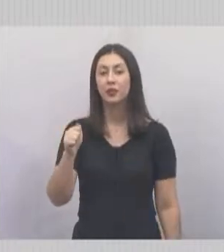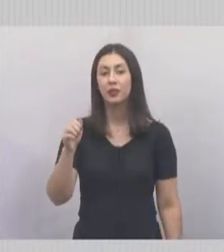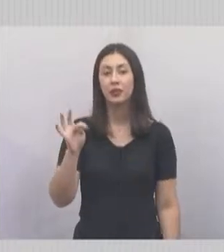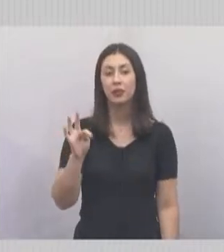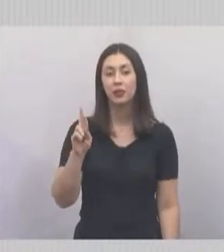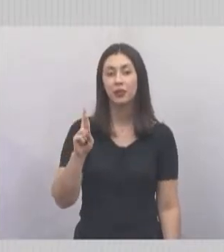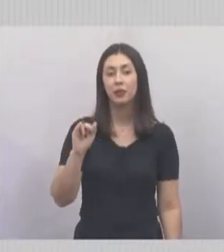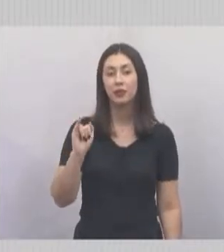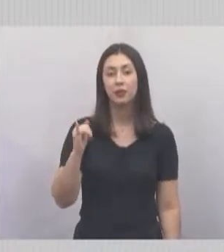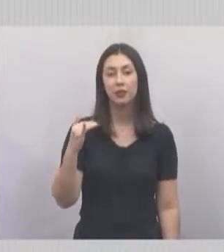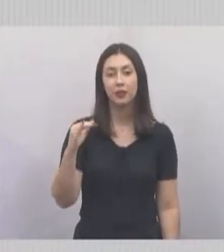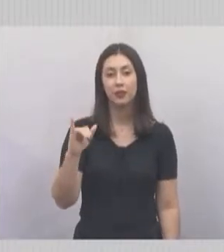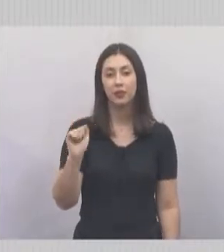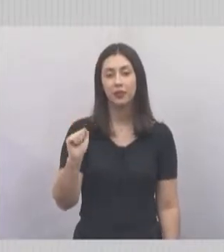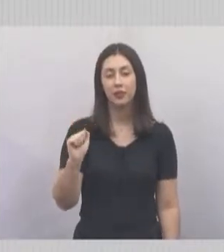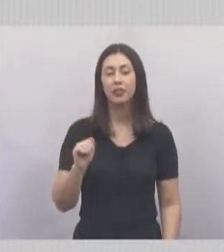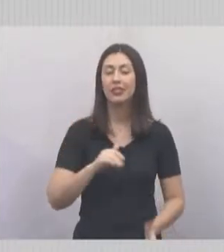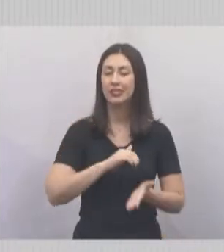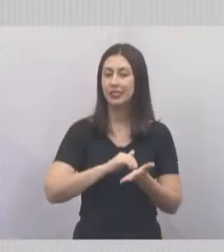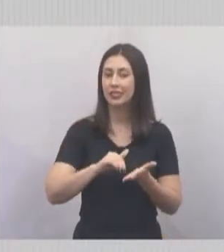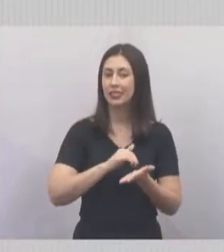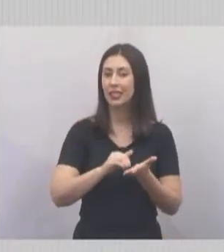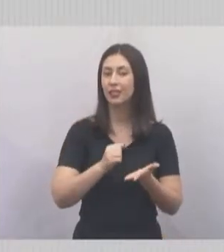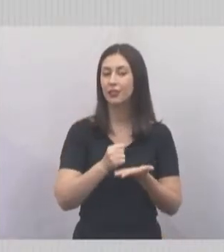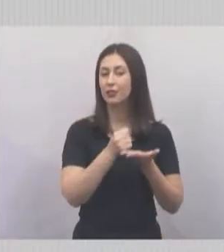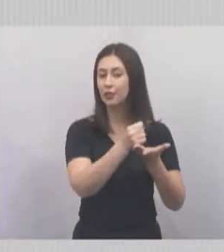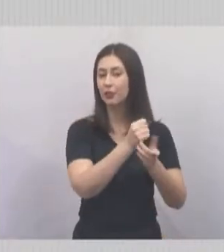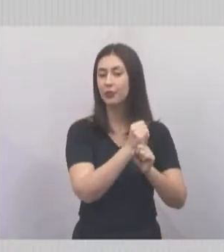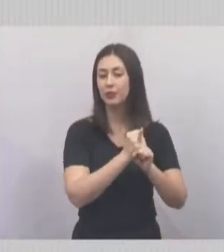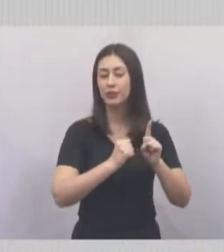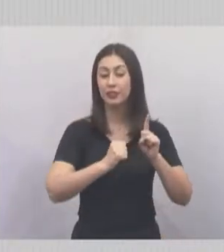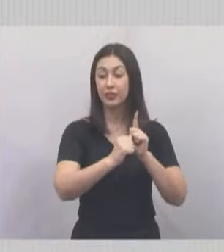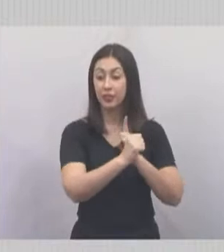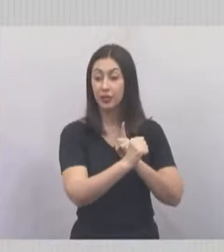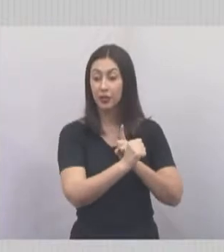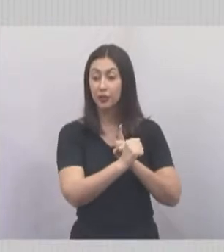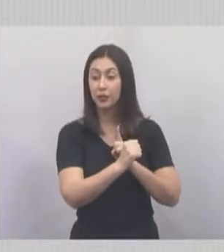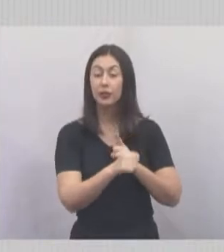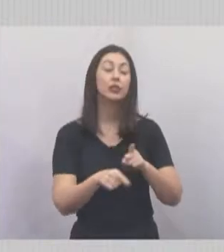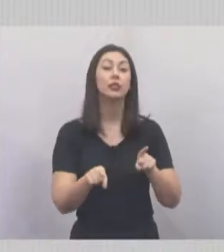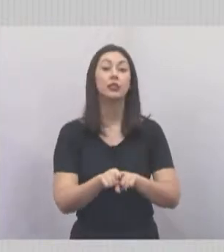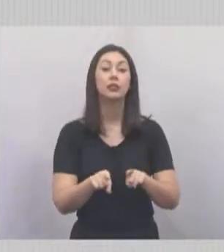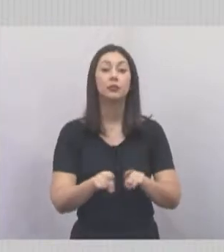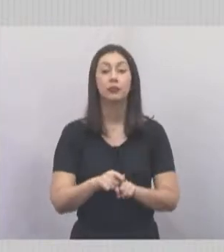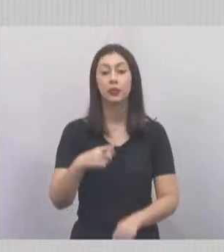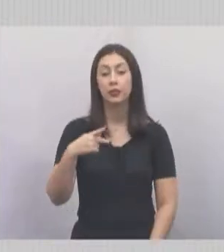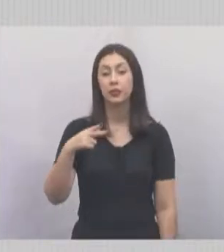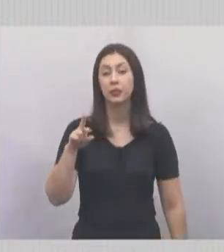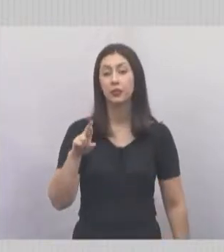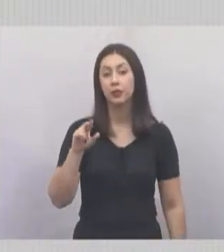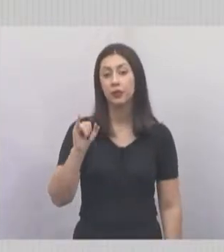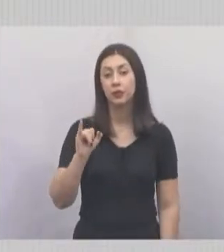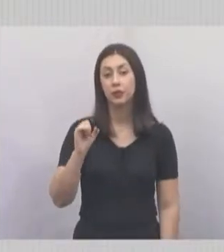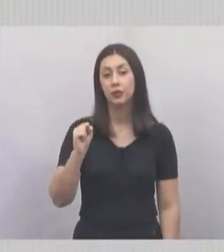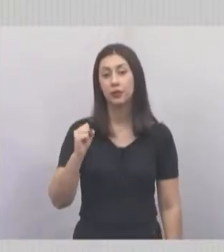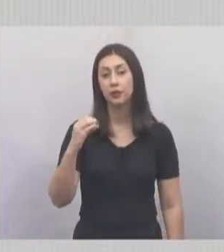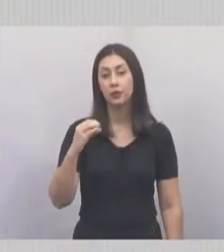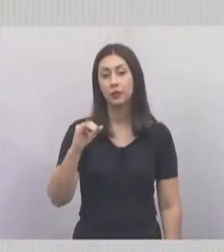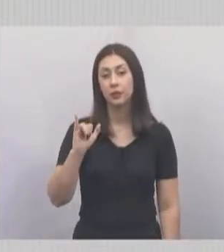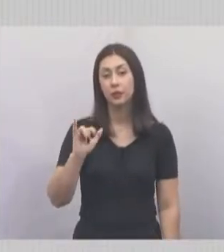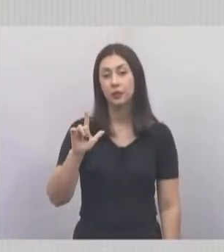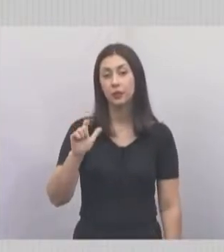Giuliani, que é secretária da Assistente Social, e com a Priscila, que é